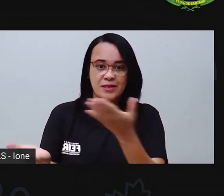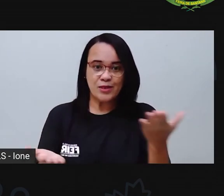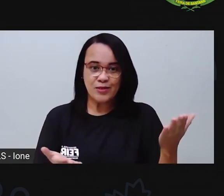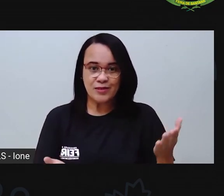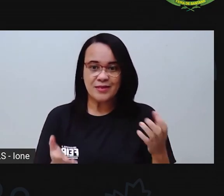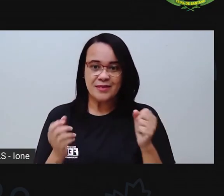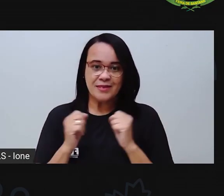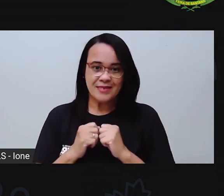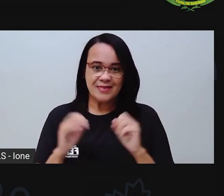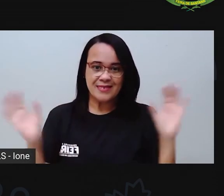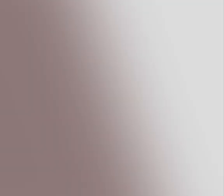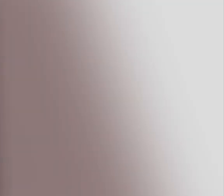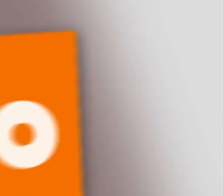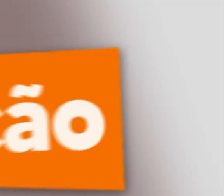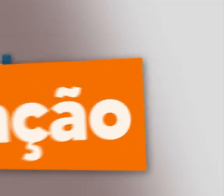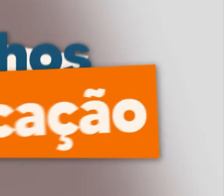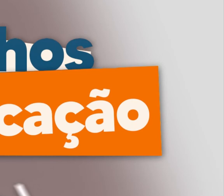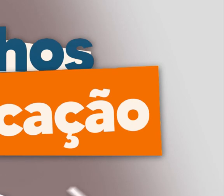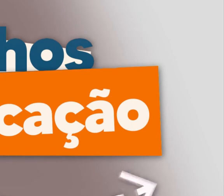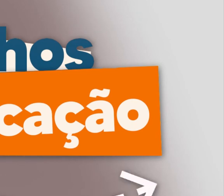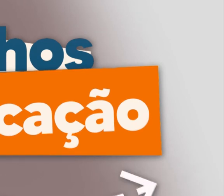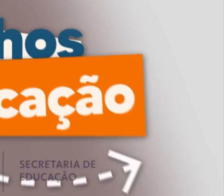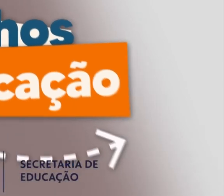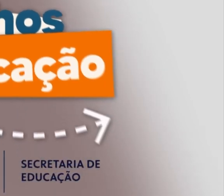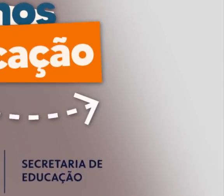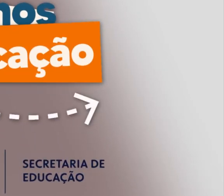vê na próxima. Tá certo? Tchau, tchau. Tchau.